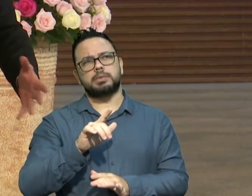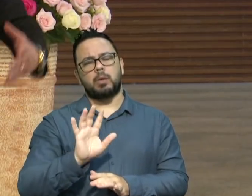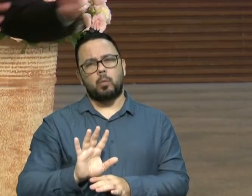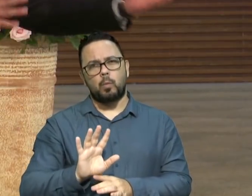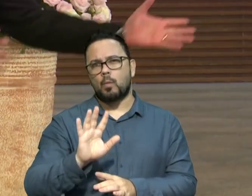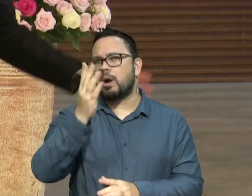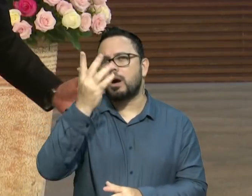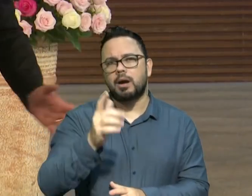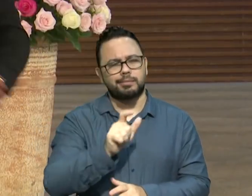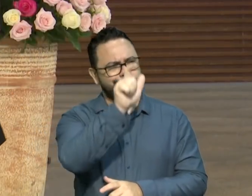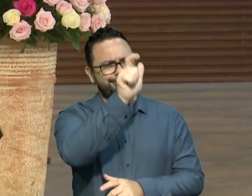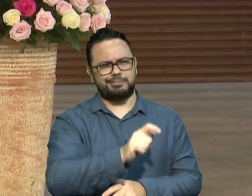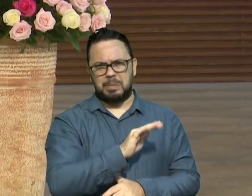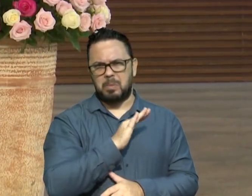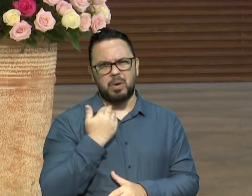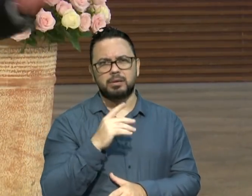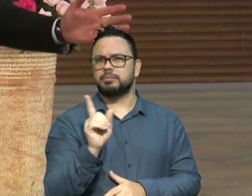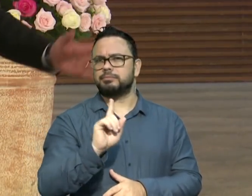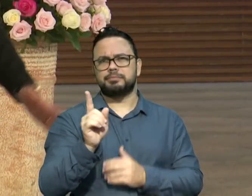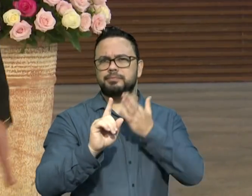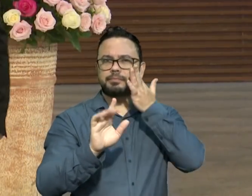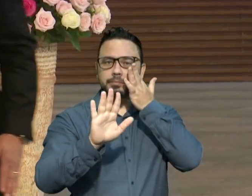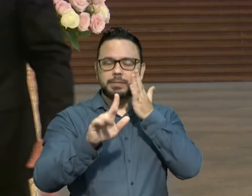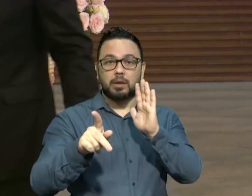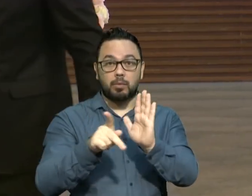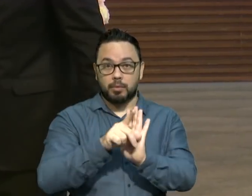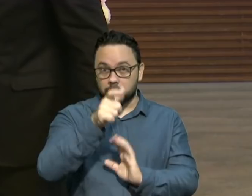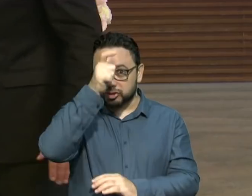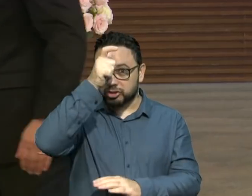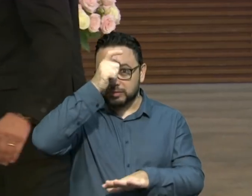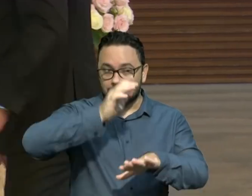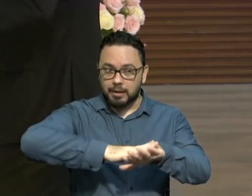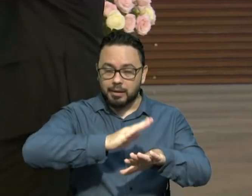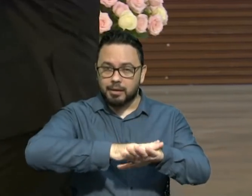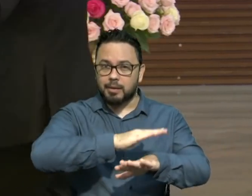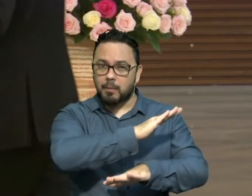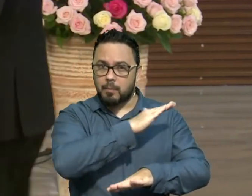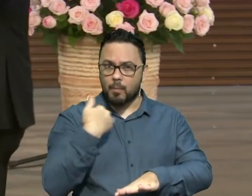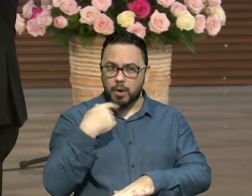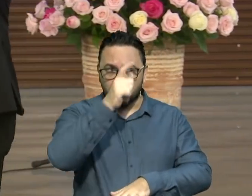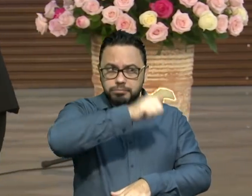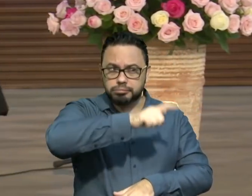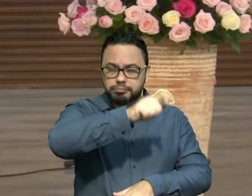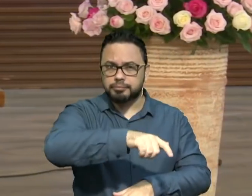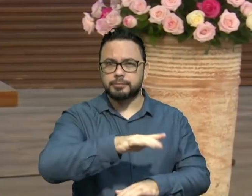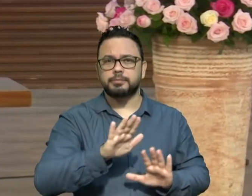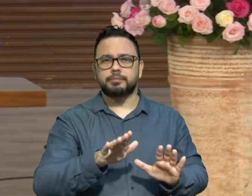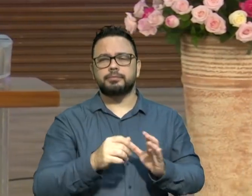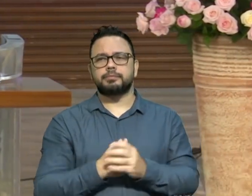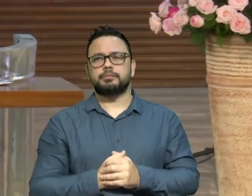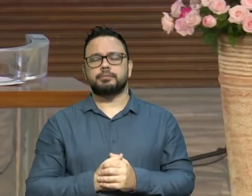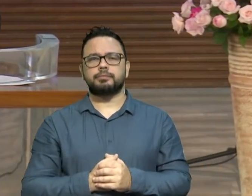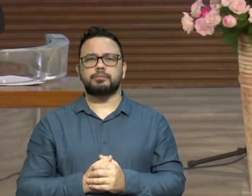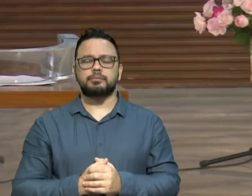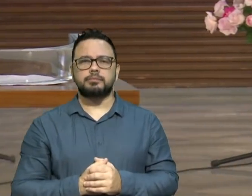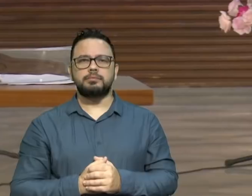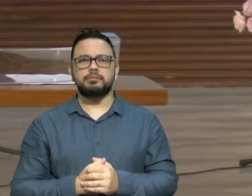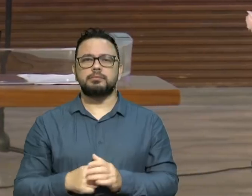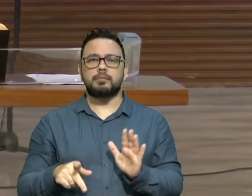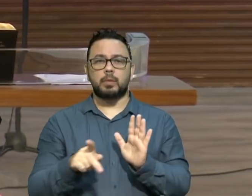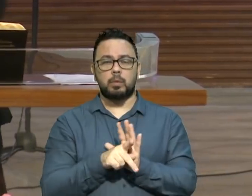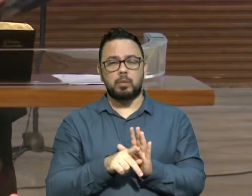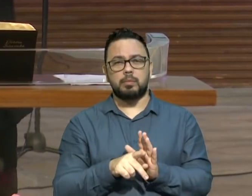não é um cedo mas é o diabo o causador da morte o diabo é um Reza a palavra adversário